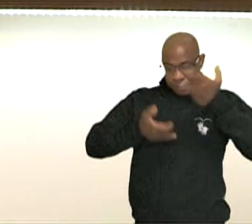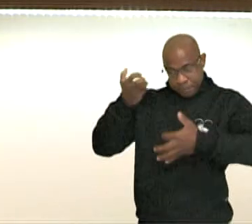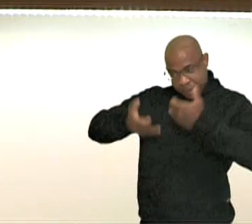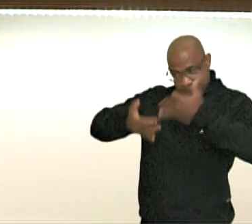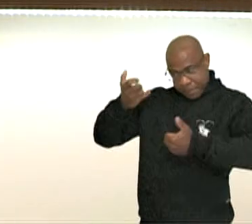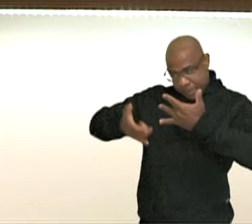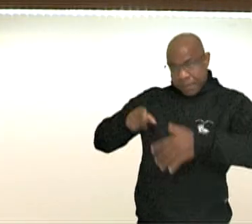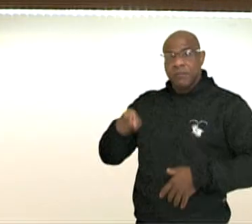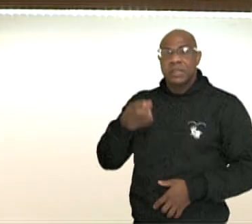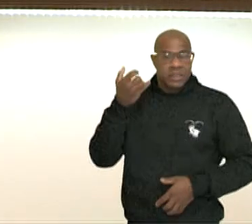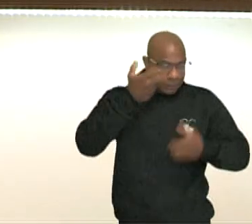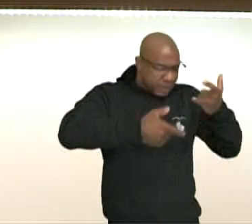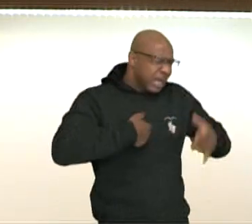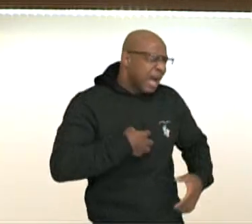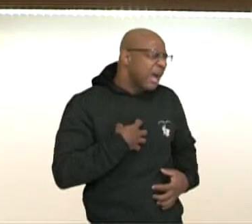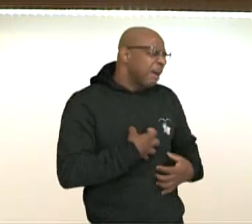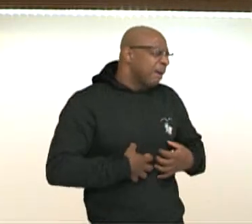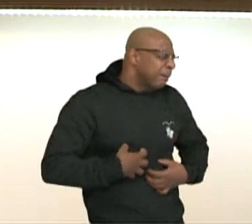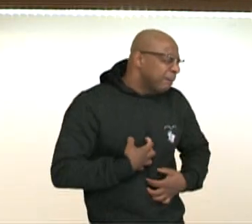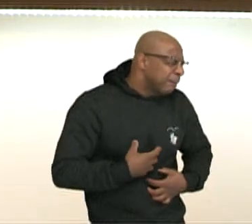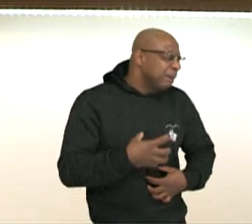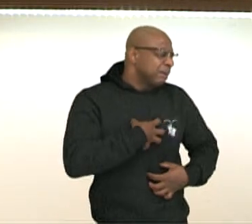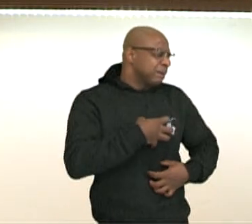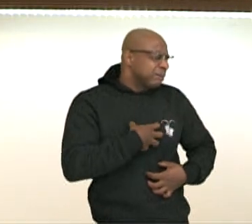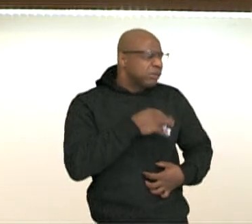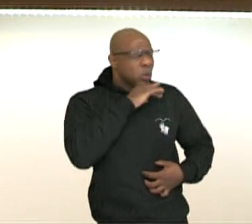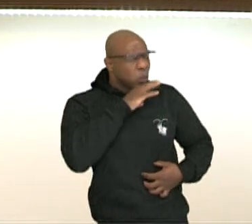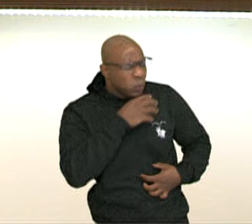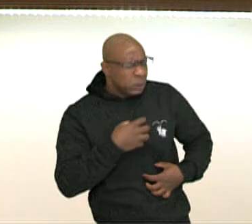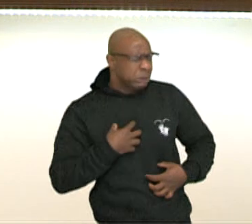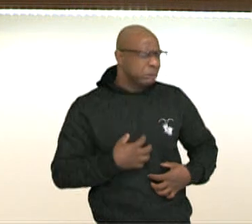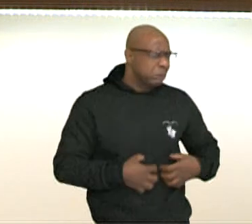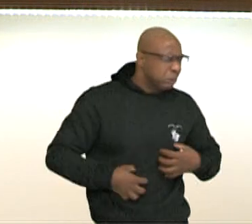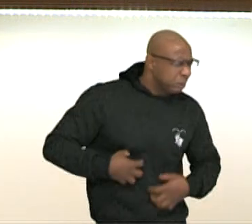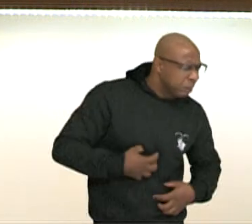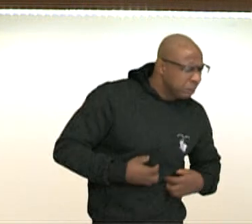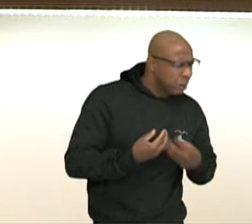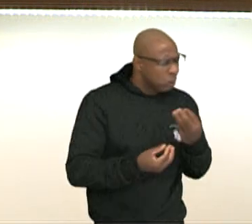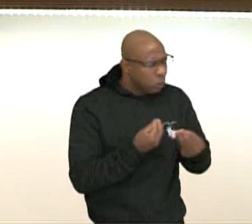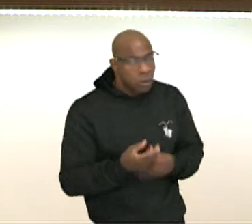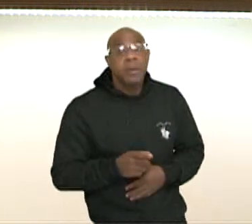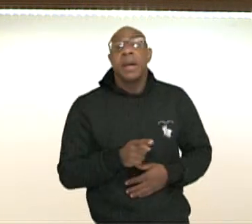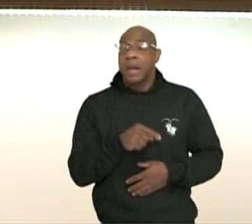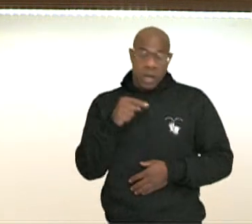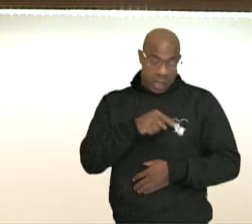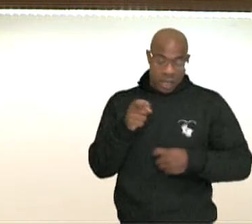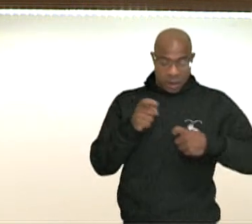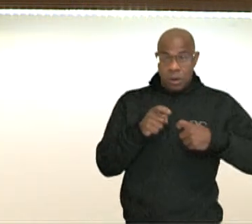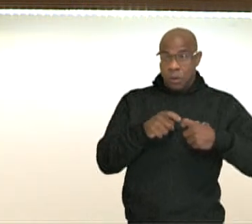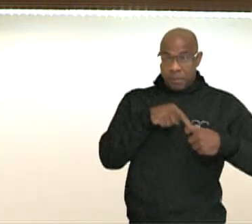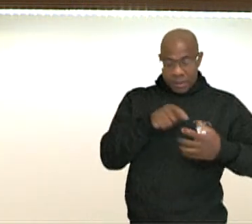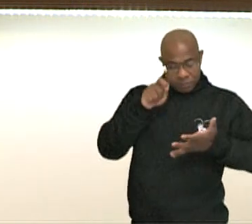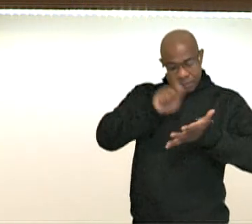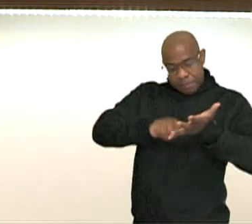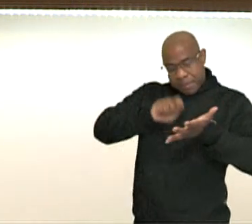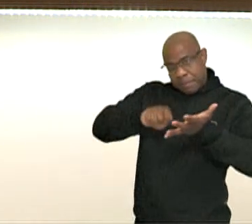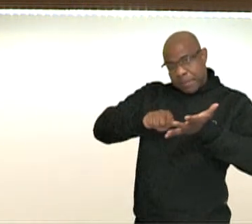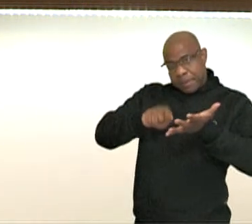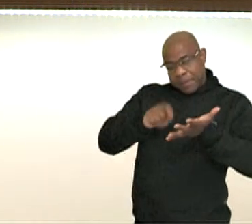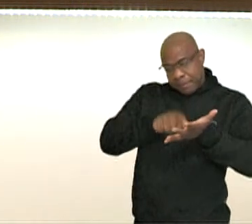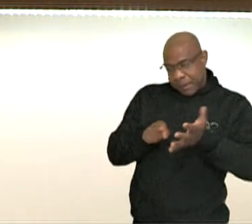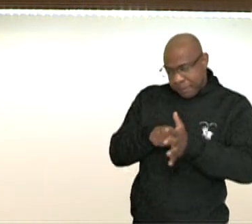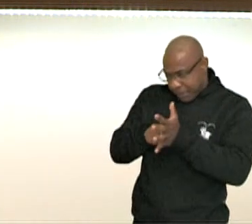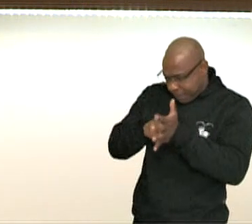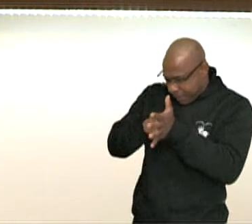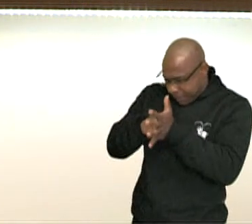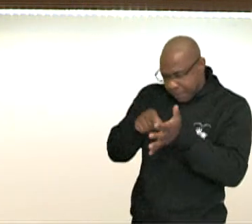o médico que vai saber. E ele sabe a dosagem, né? A dosagem que ele vai recomendar. A dosagem de um remédio que eu vou tomar